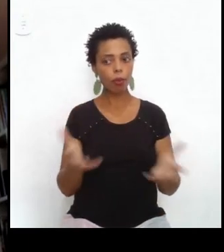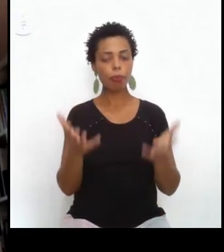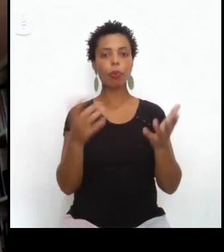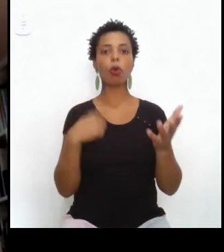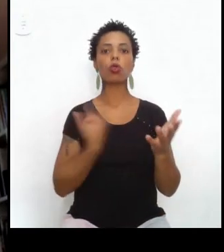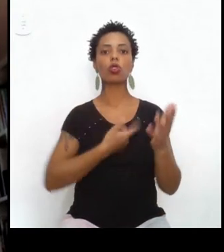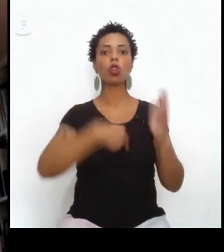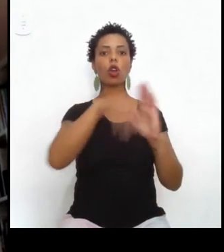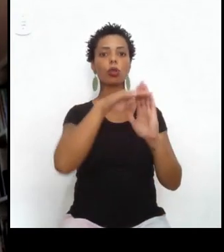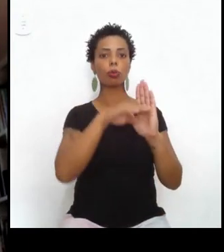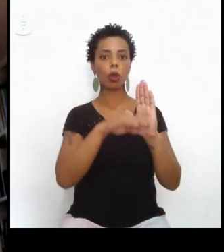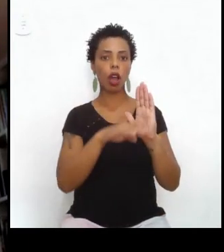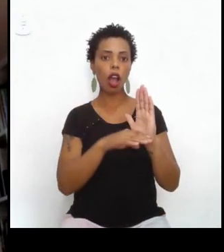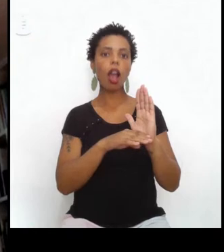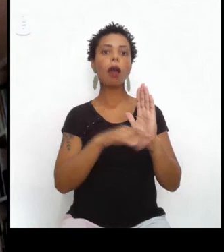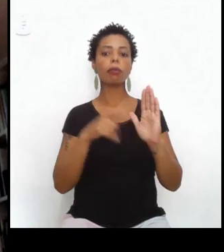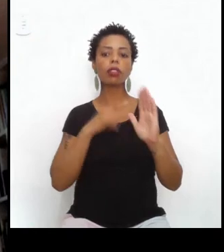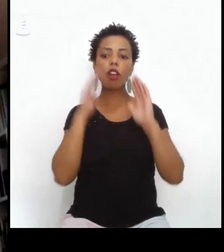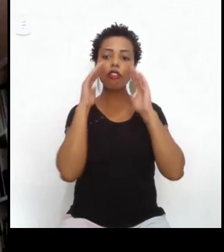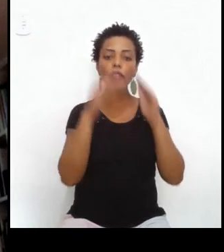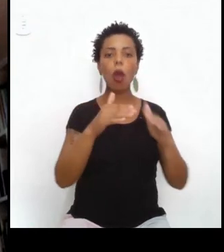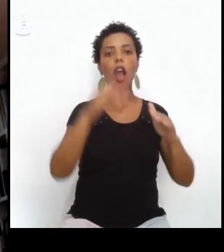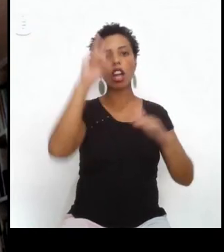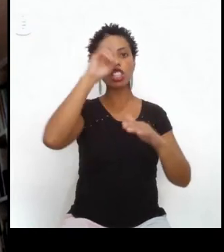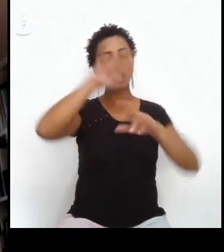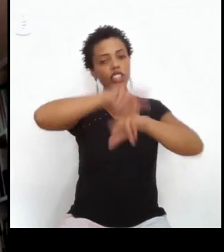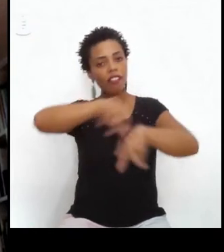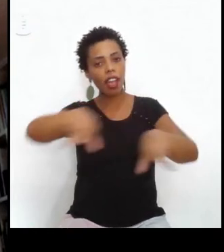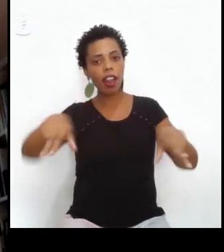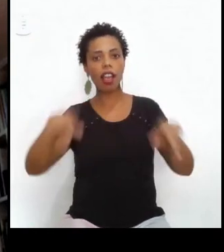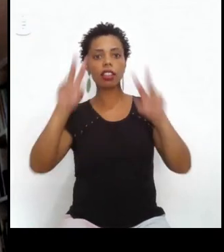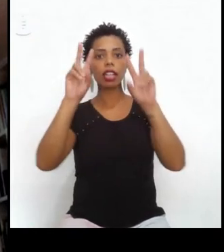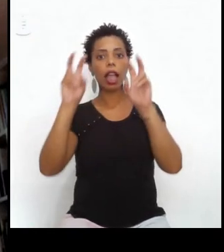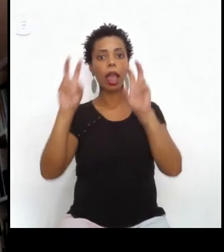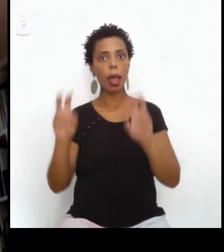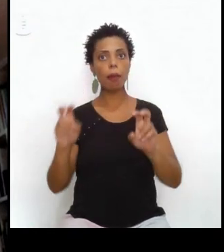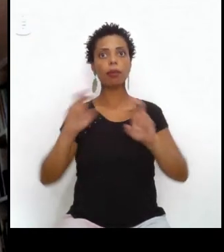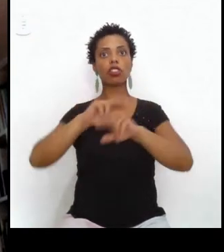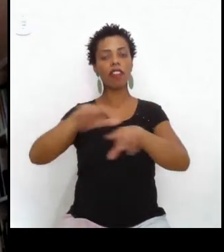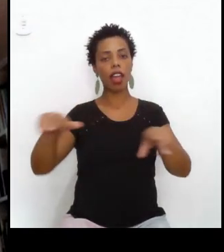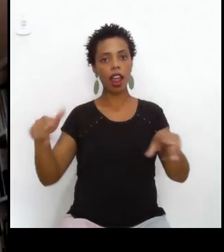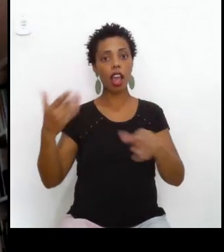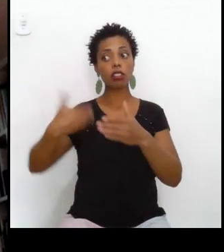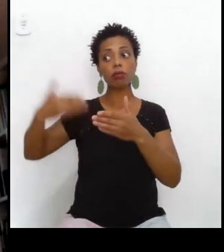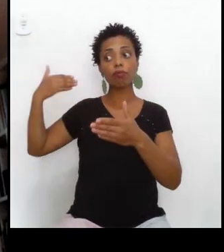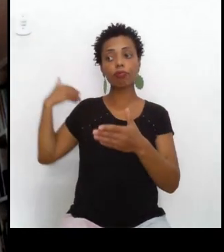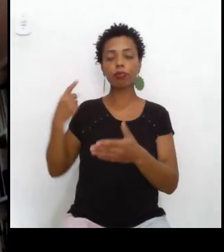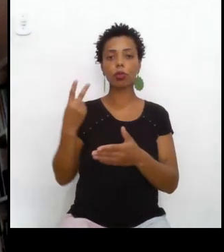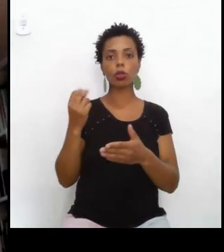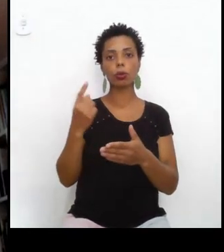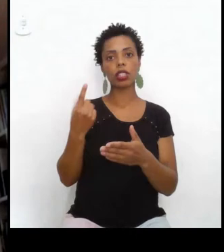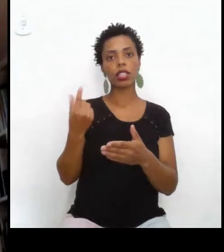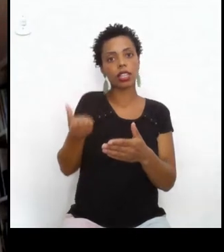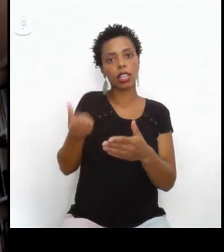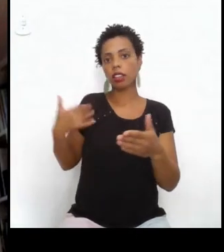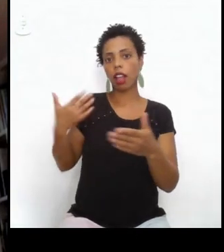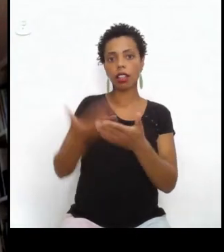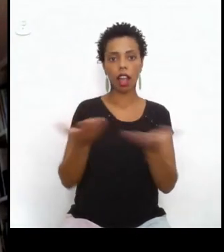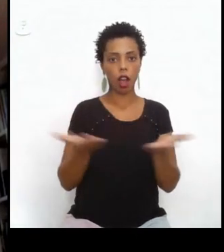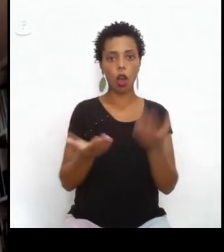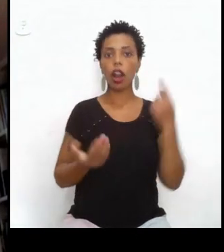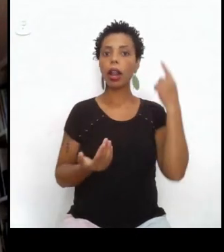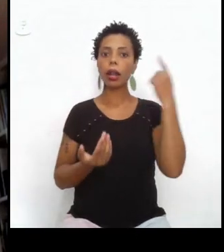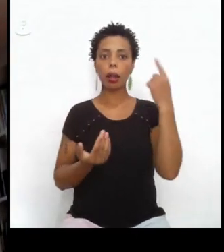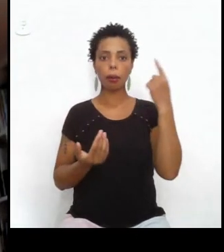das diferentes histórias diferentes temas desde 2016 o na primeira sentença do da